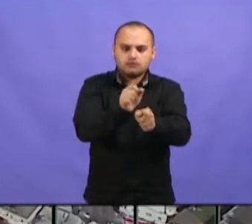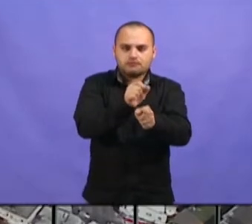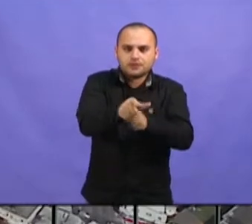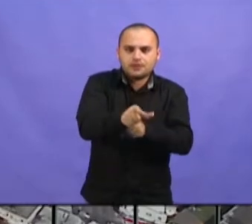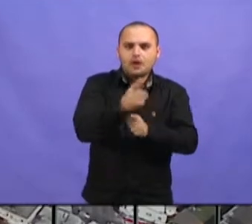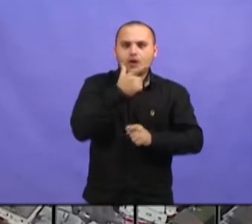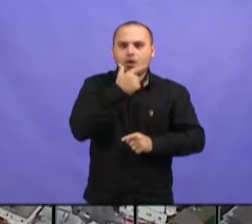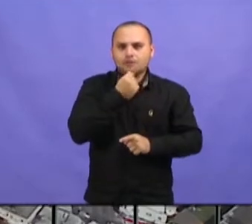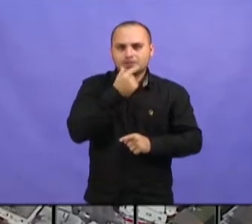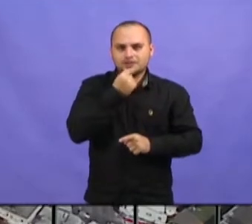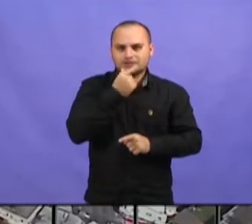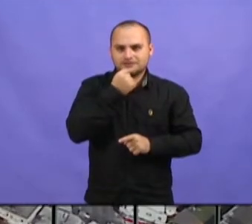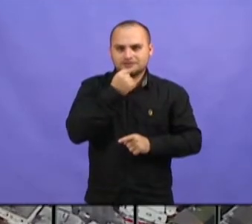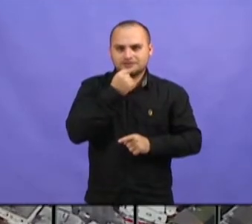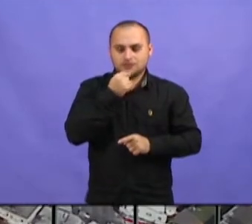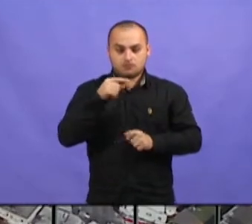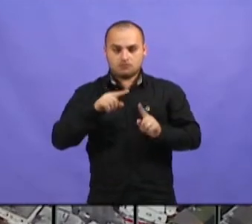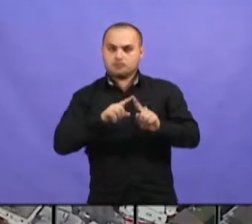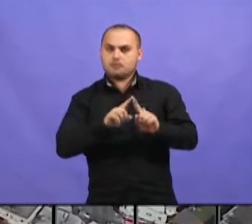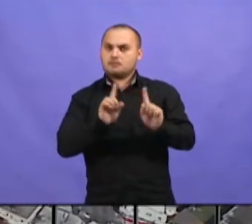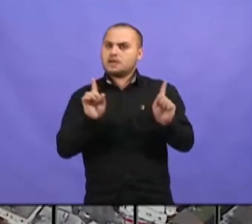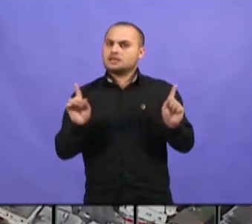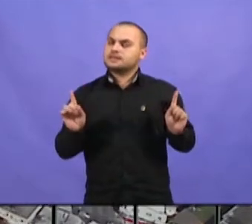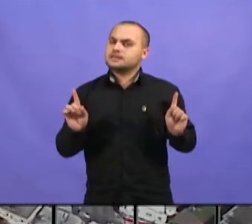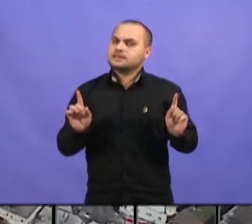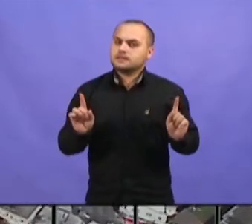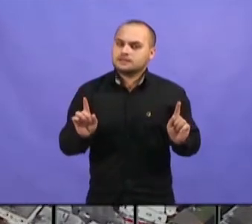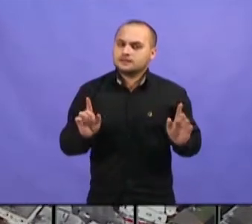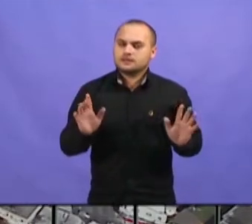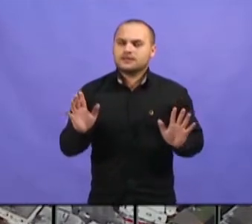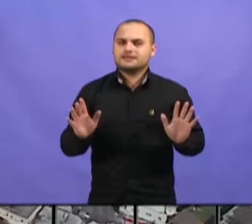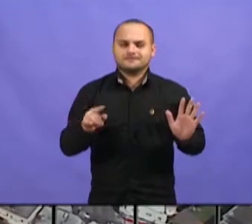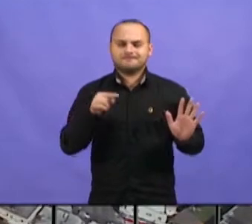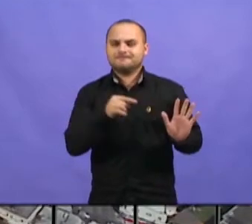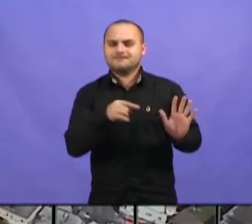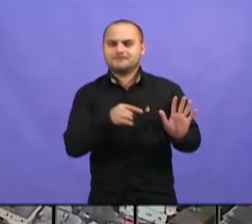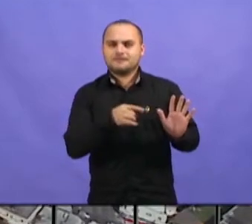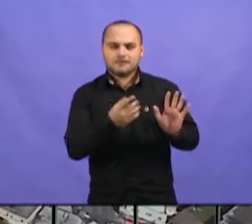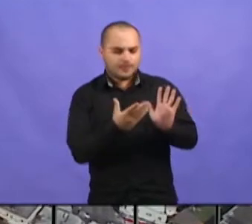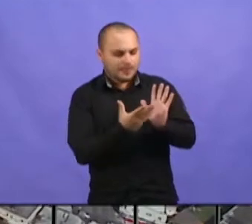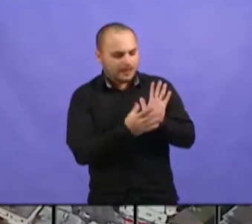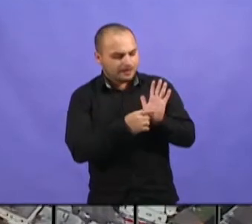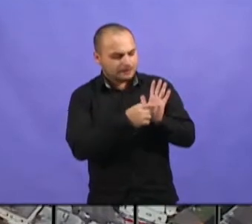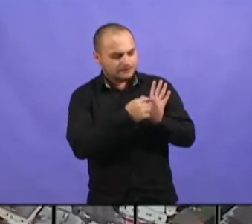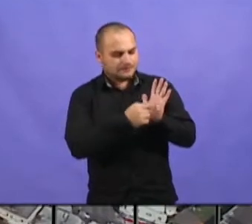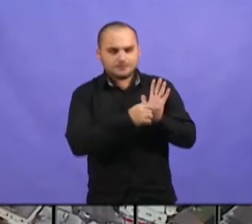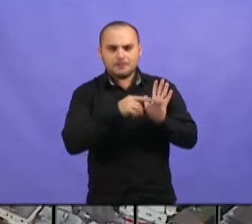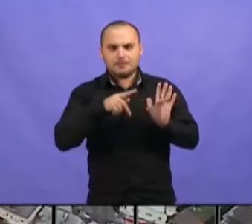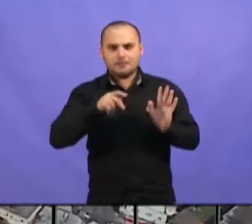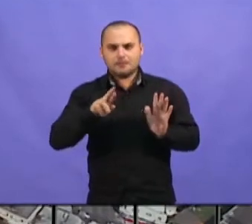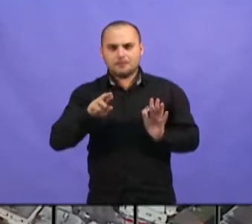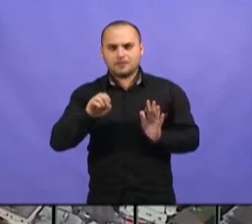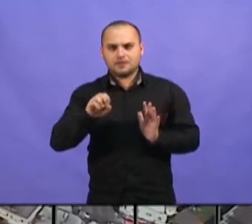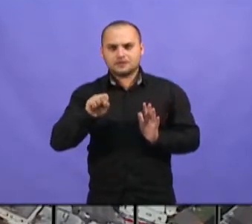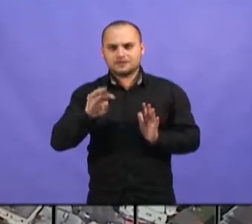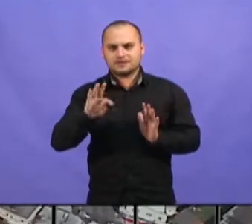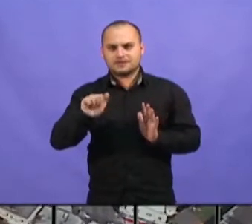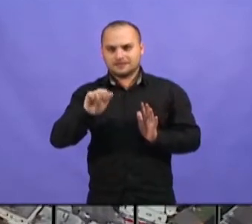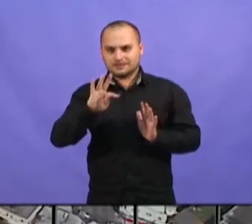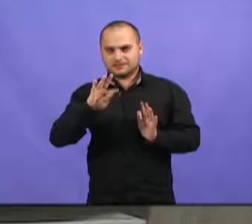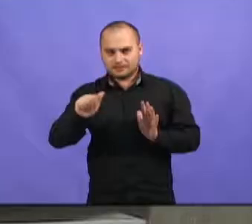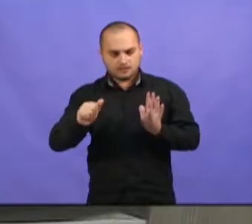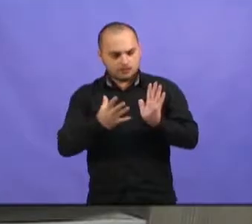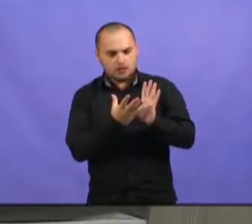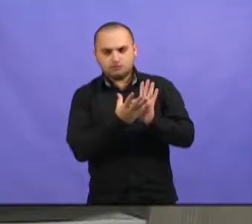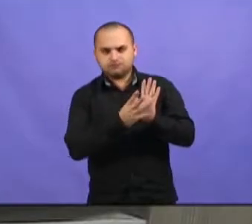masculina. Mas, por exemplo, a retirada da próstata, né, em caso de necessidade, não